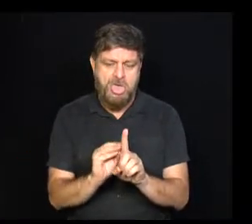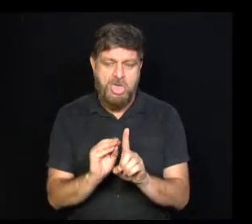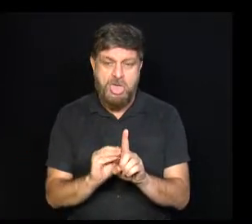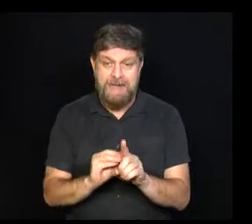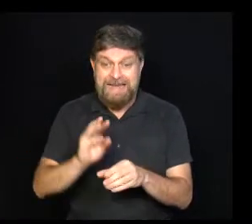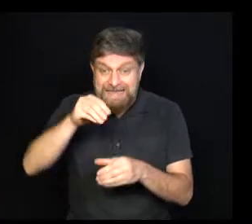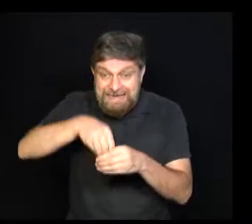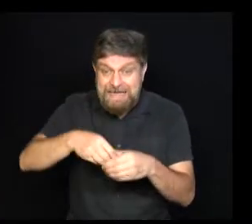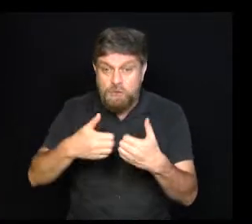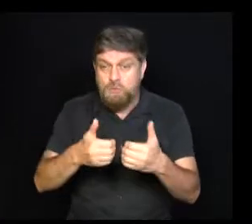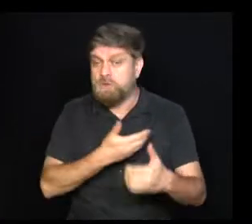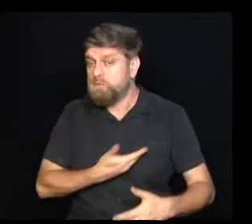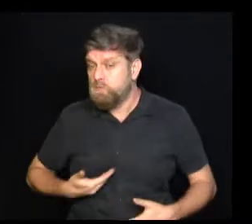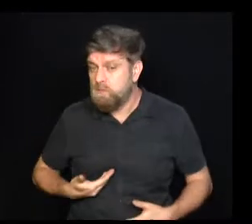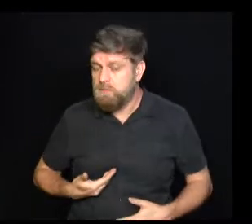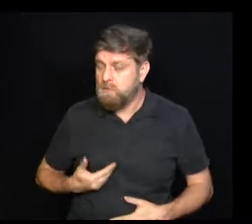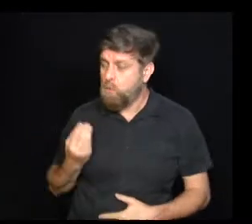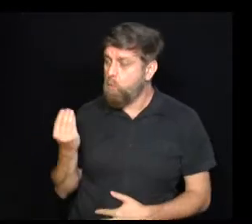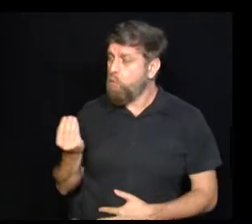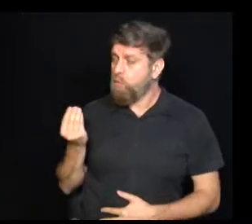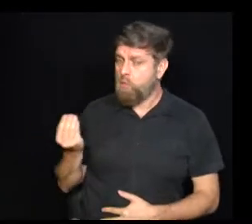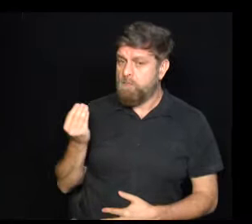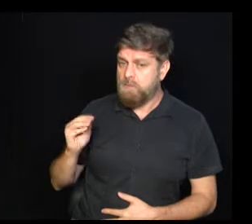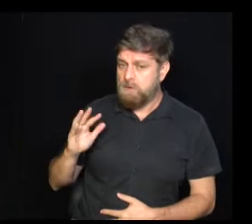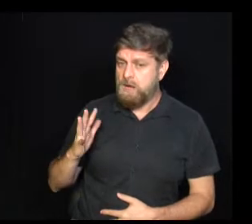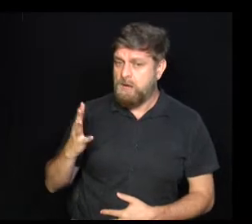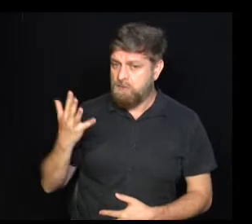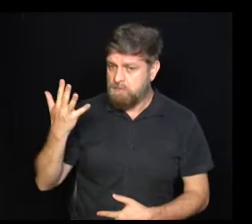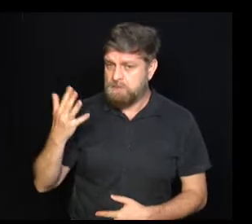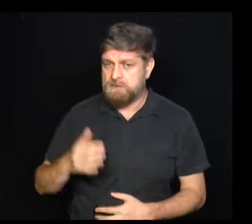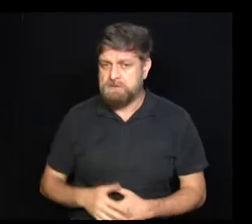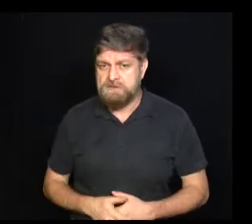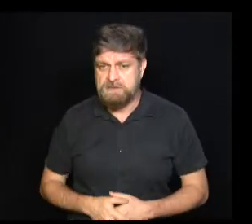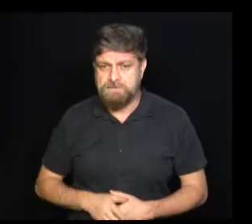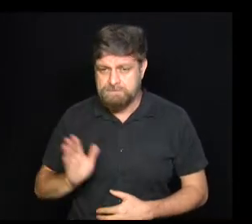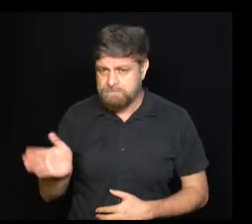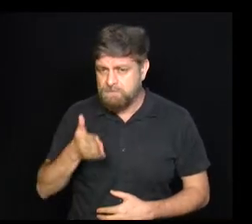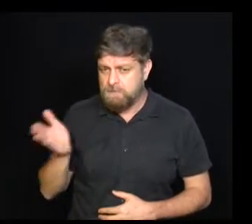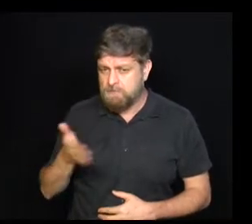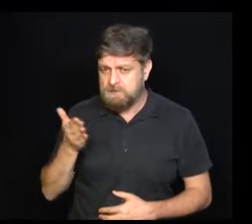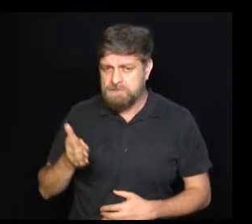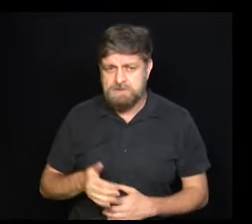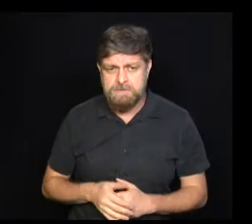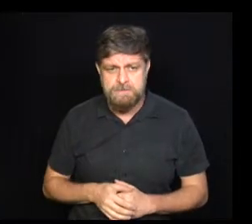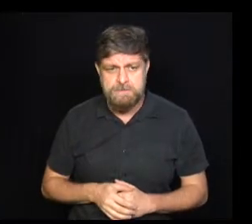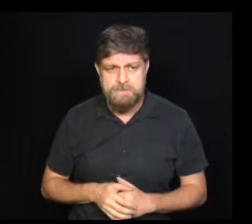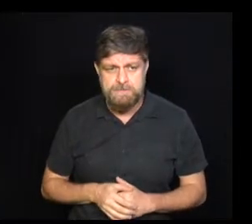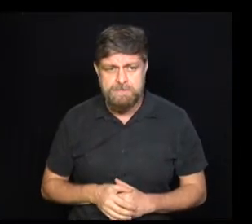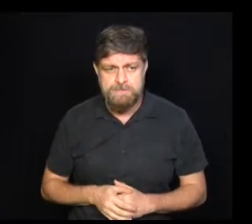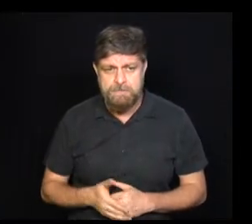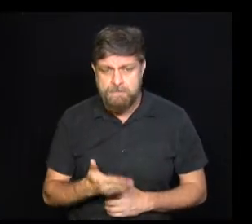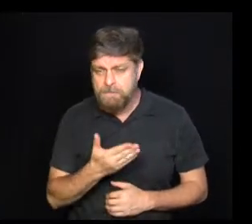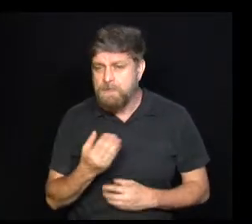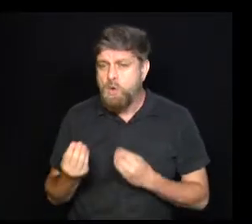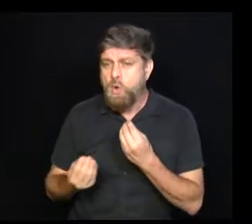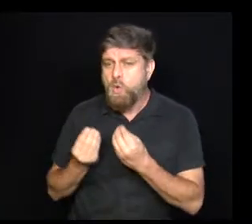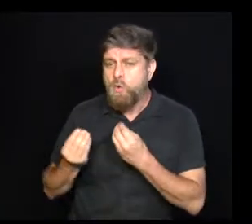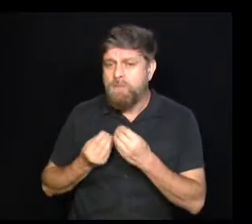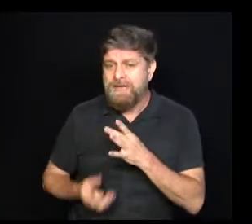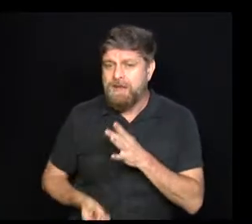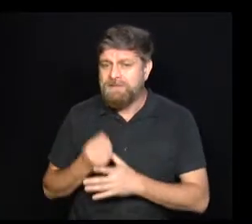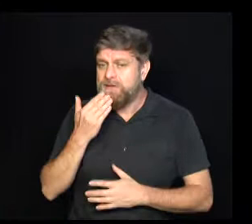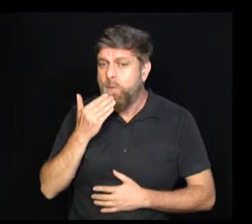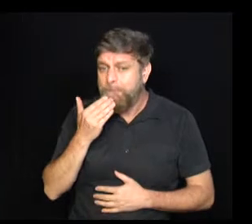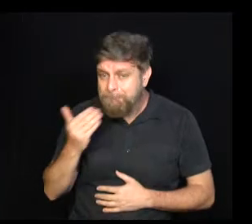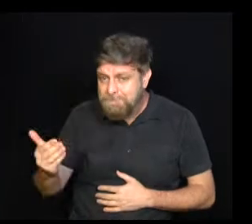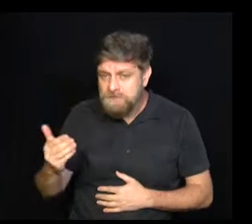que essa solicitação feita... pode passar o slide? Como que acontece essa solicitação?